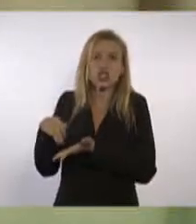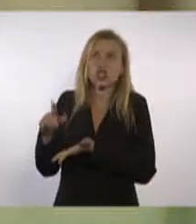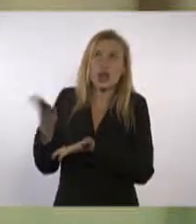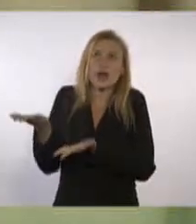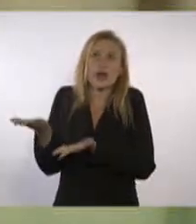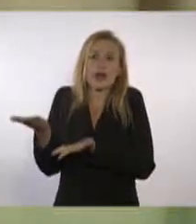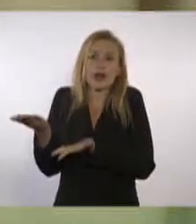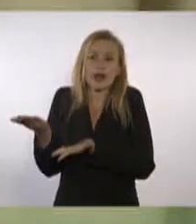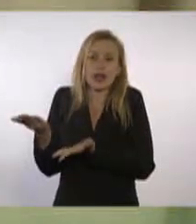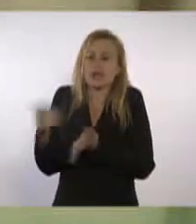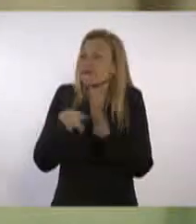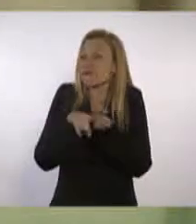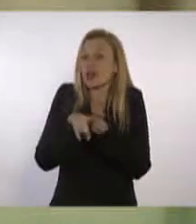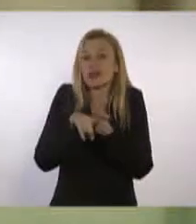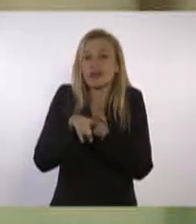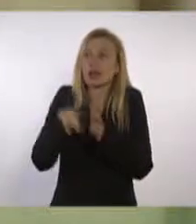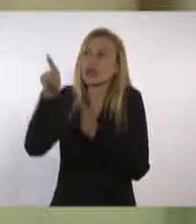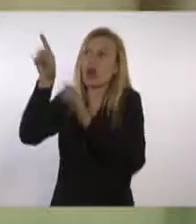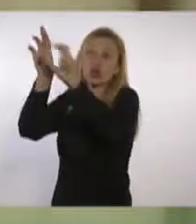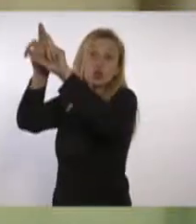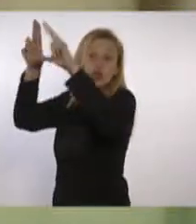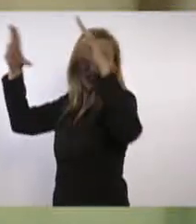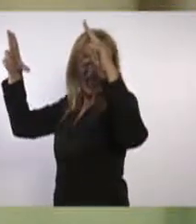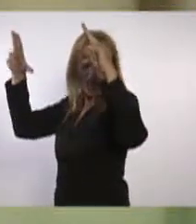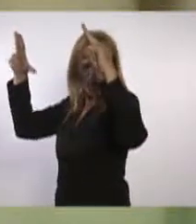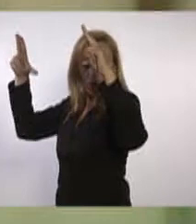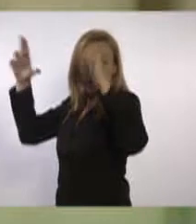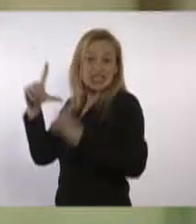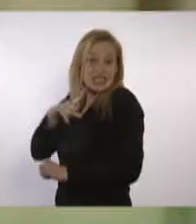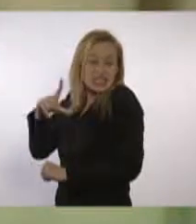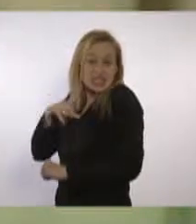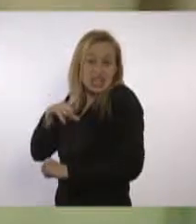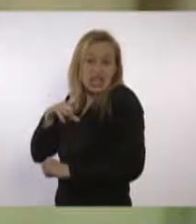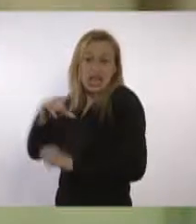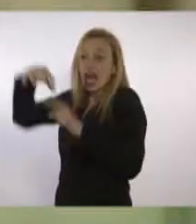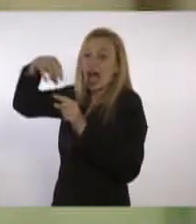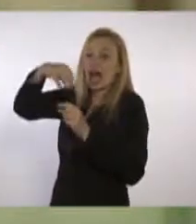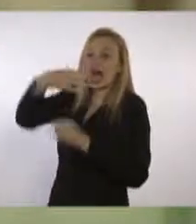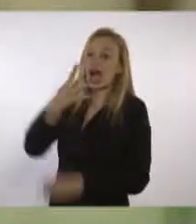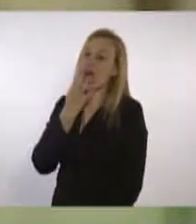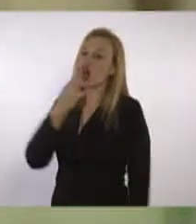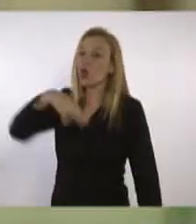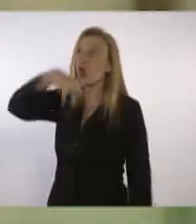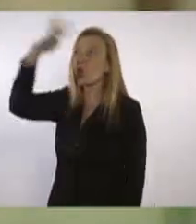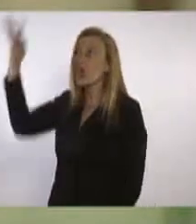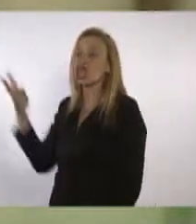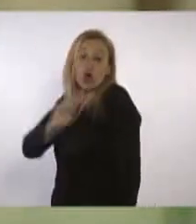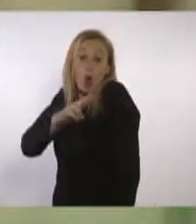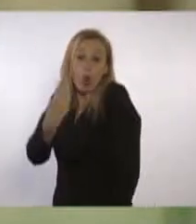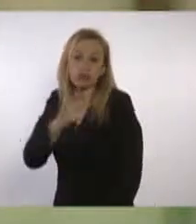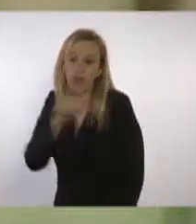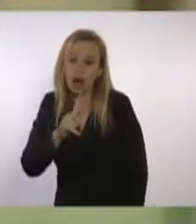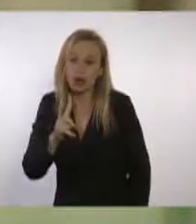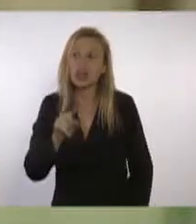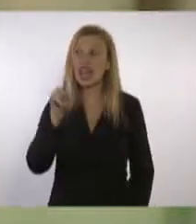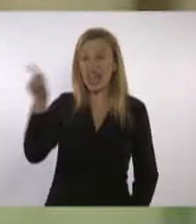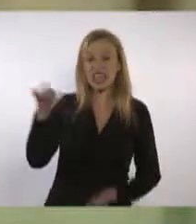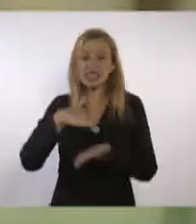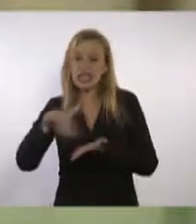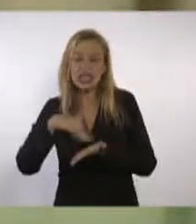de verificar no céu se existe ou não um arco-íris. Ele é secretário de Desenvolvimento